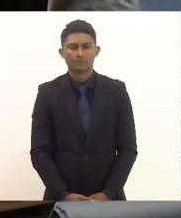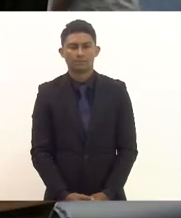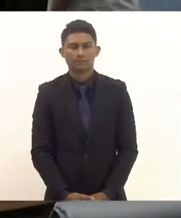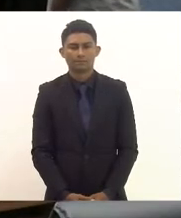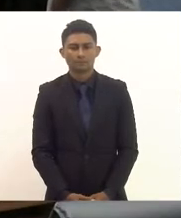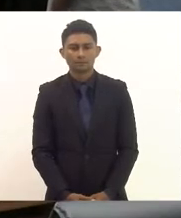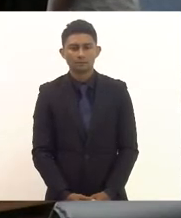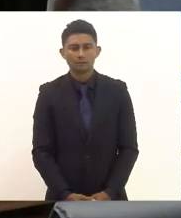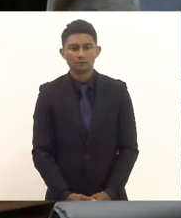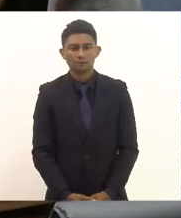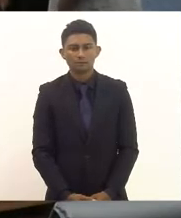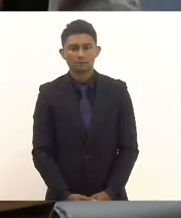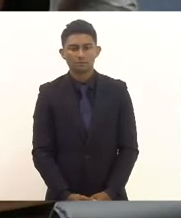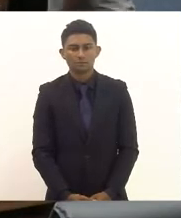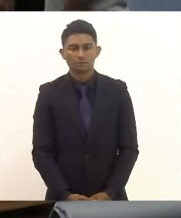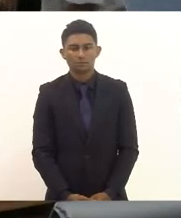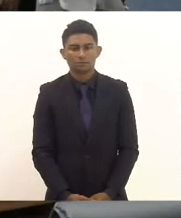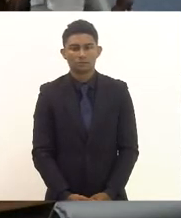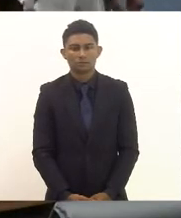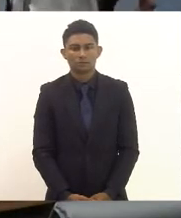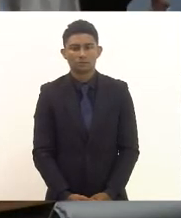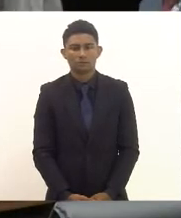E aí